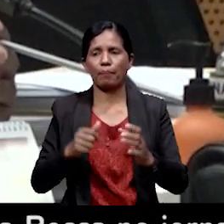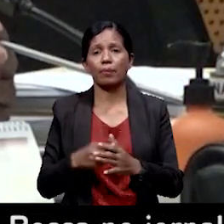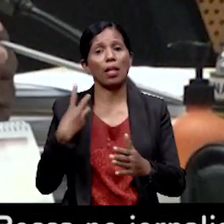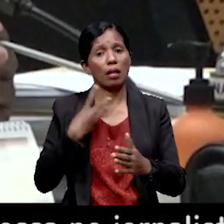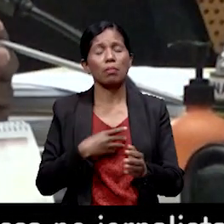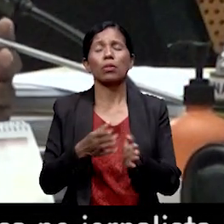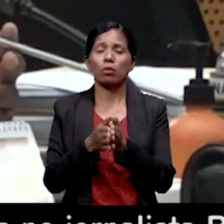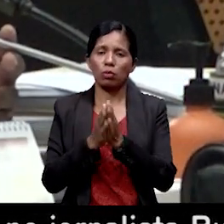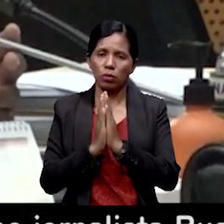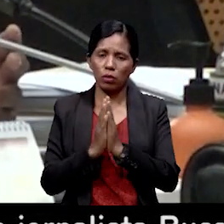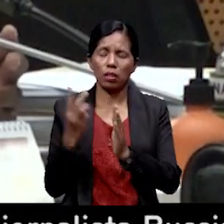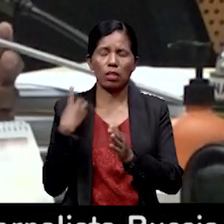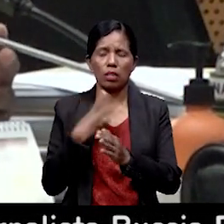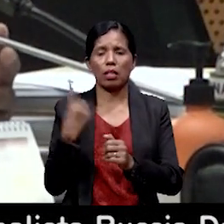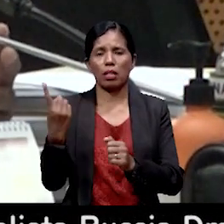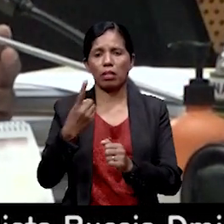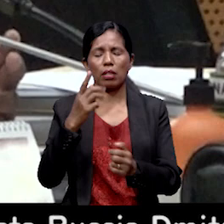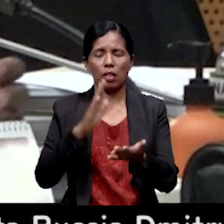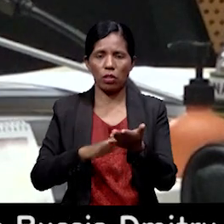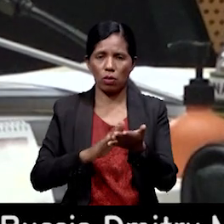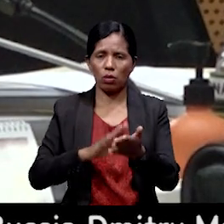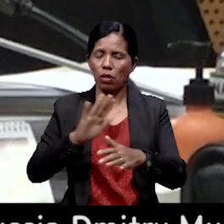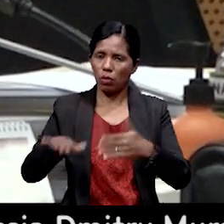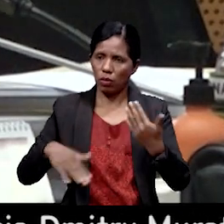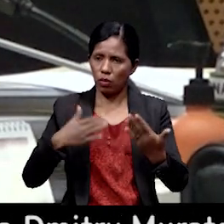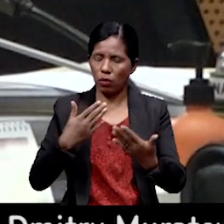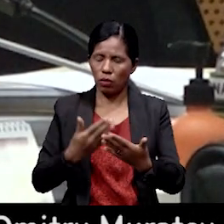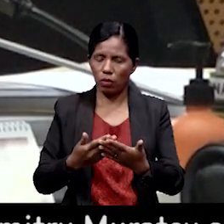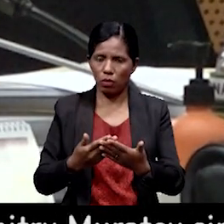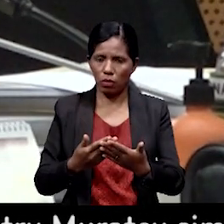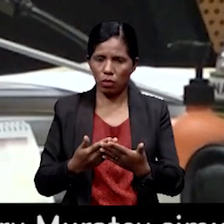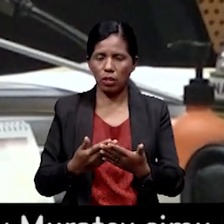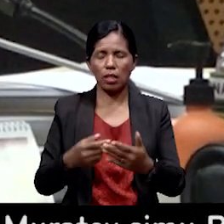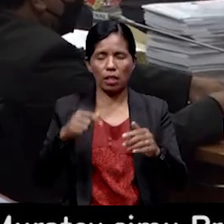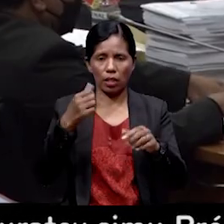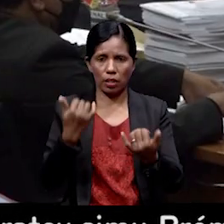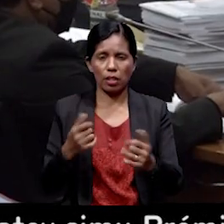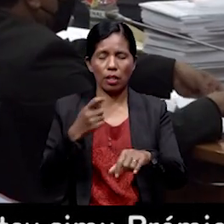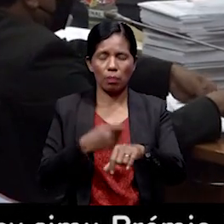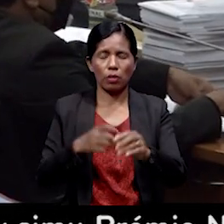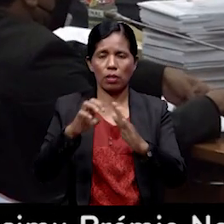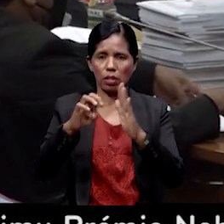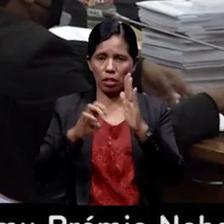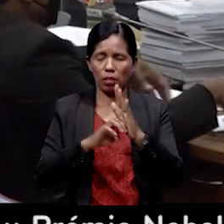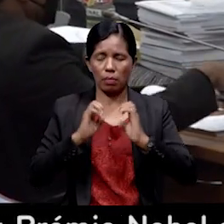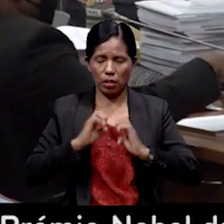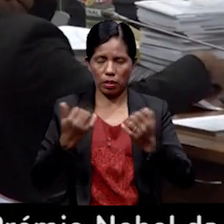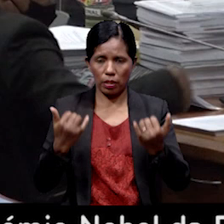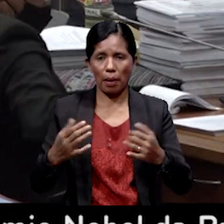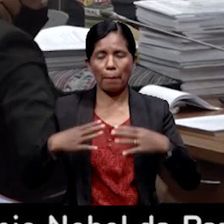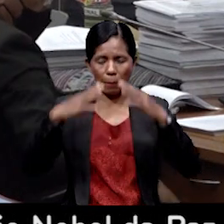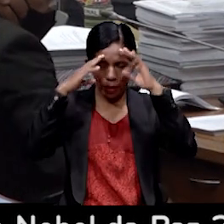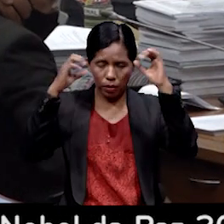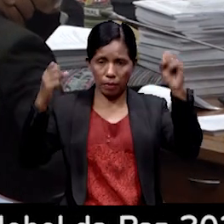atu ita funciona na fati intene escola sira, e dentro do estado de emergência, né? Presidente do Parlamento